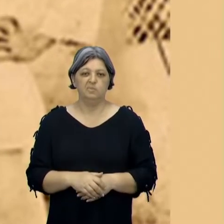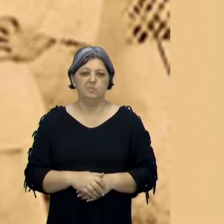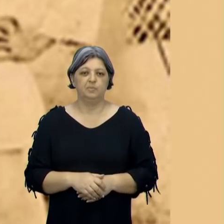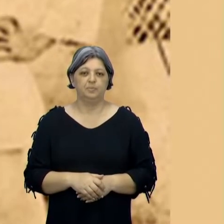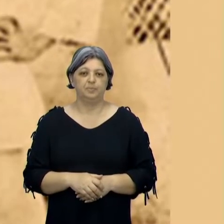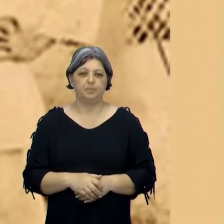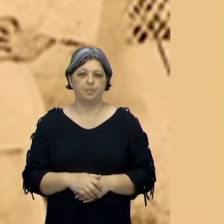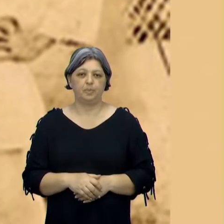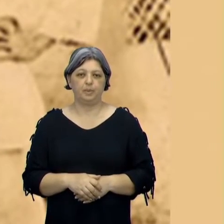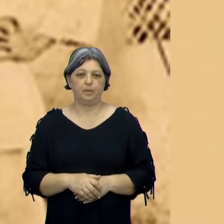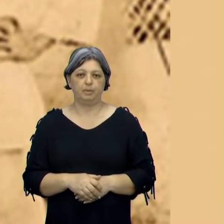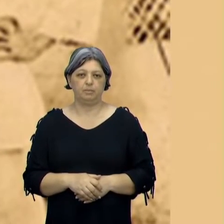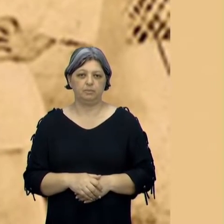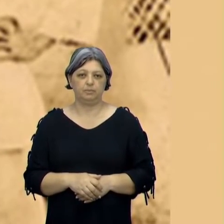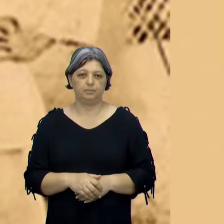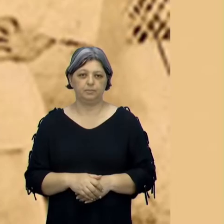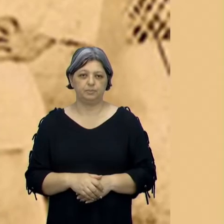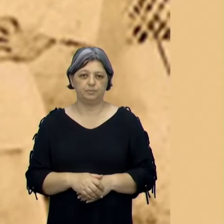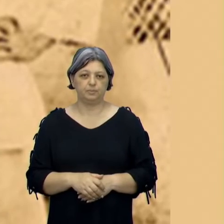pouquinho?